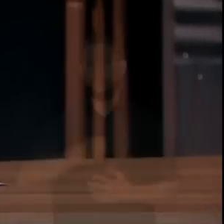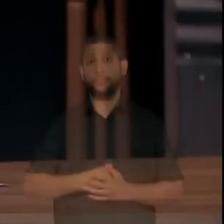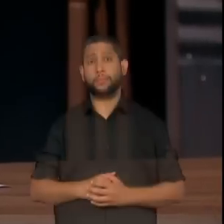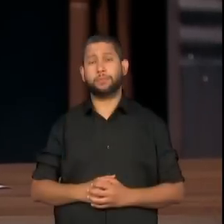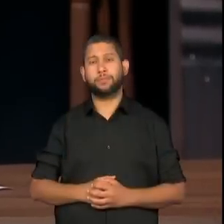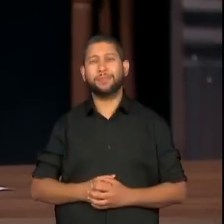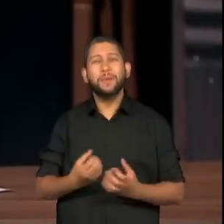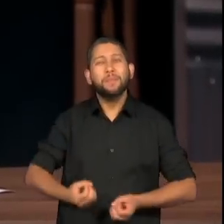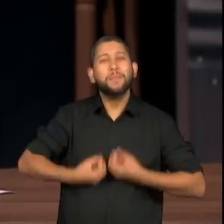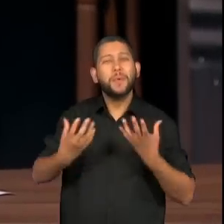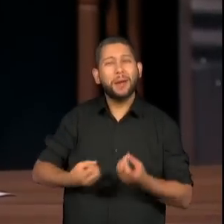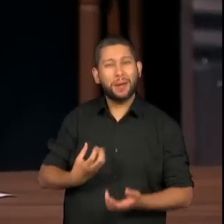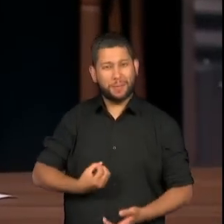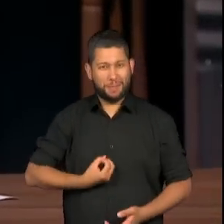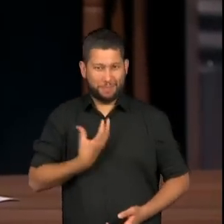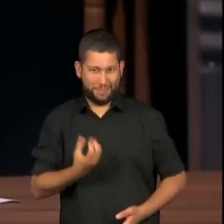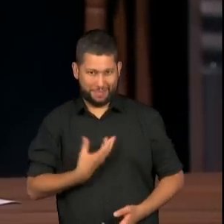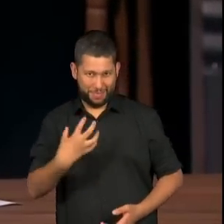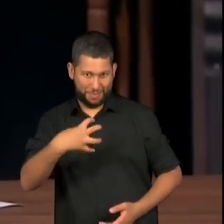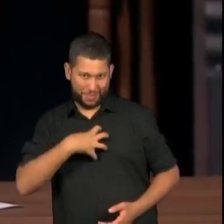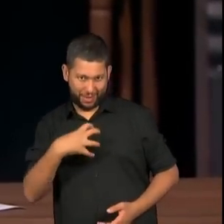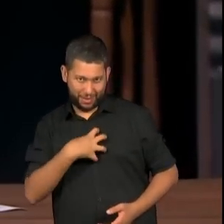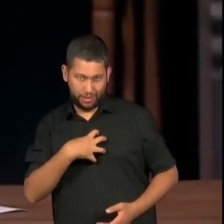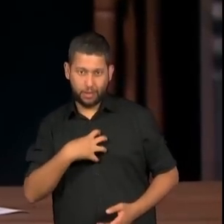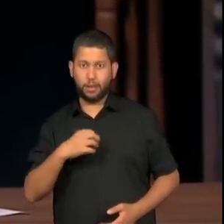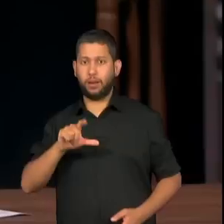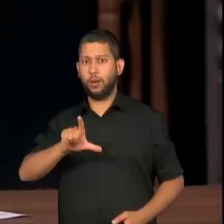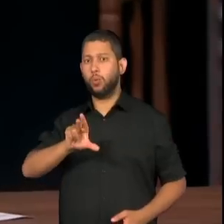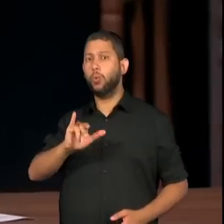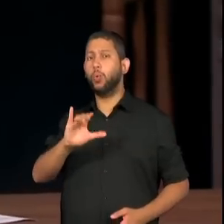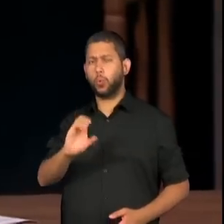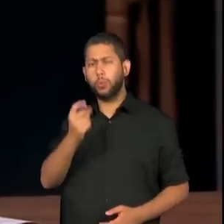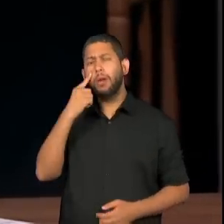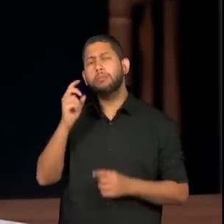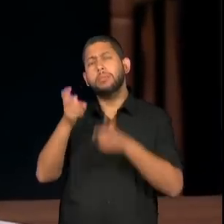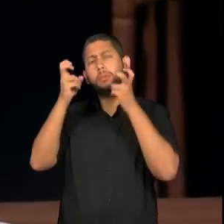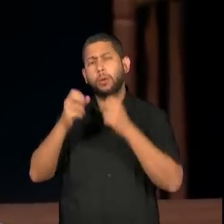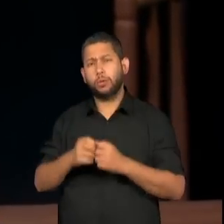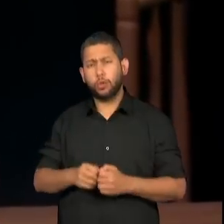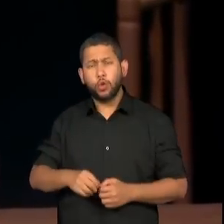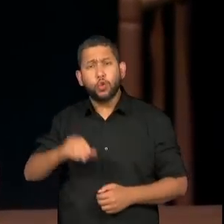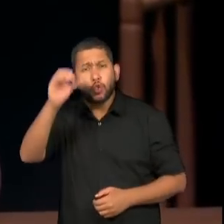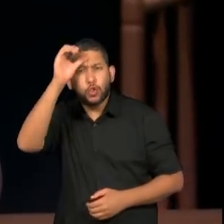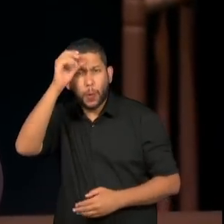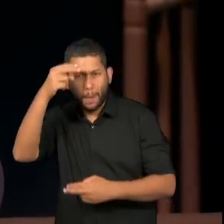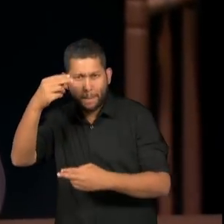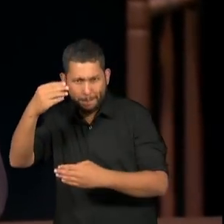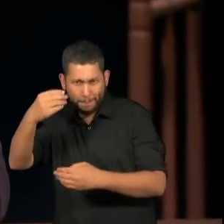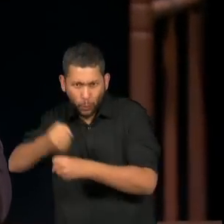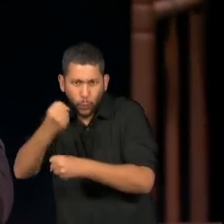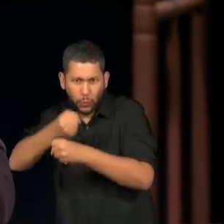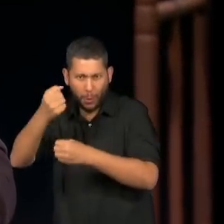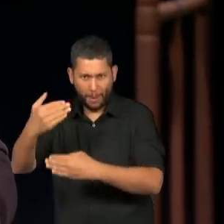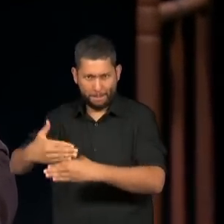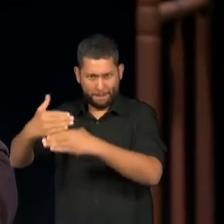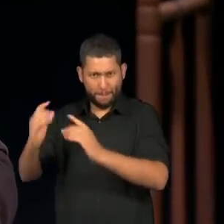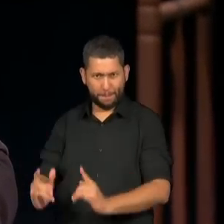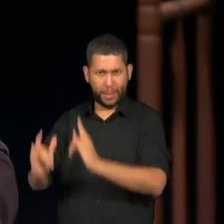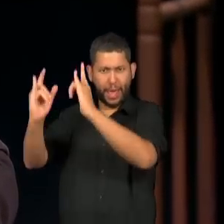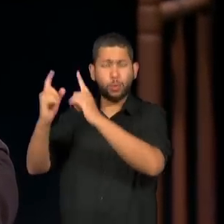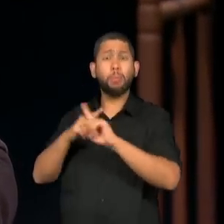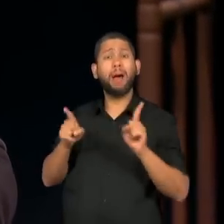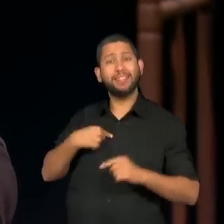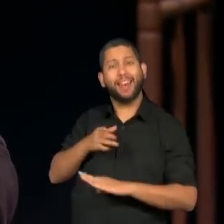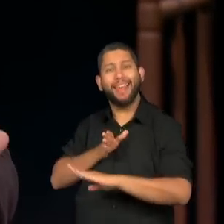O poeta baiano Lúcio Barbosa observou que o tio dele, pedreiro, não podia entrar nos prédios que ajudava a construir na cidade